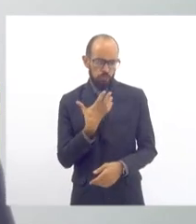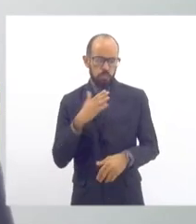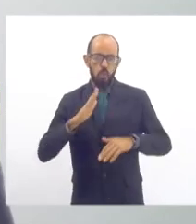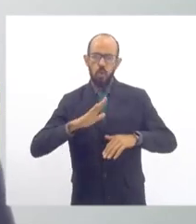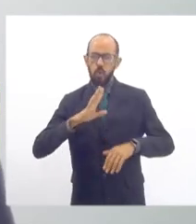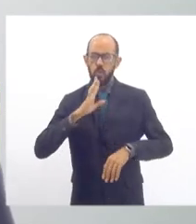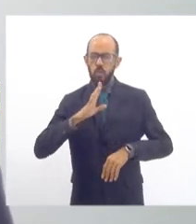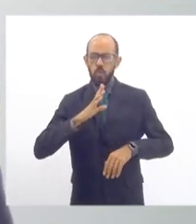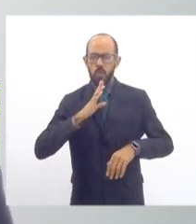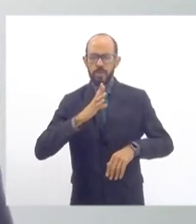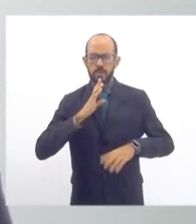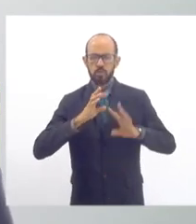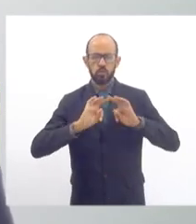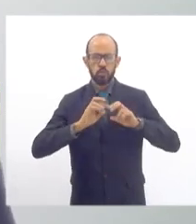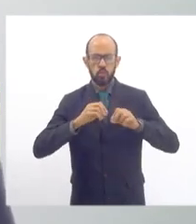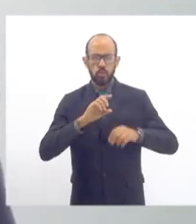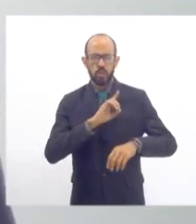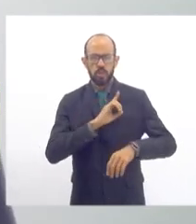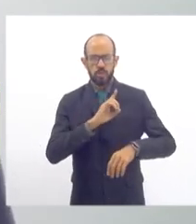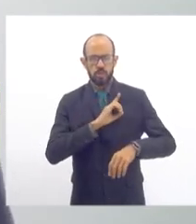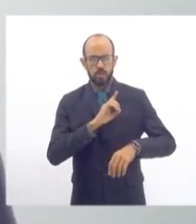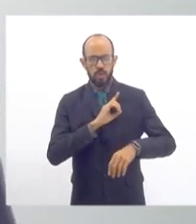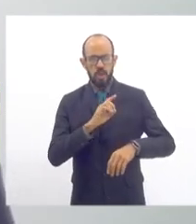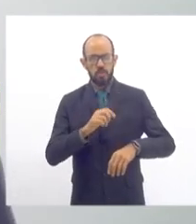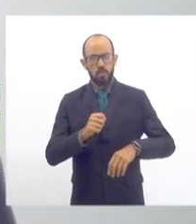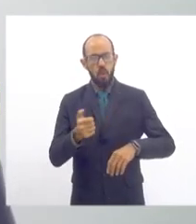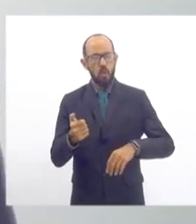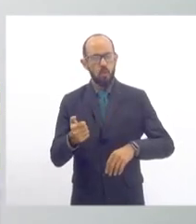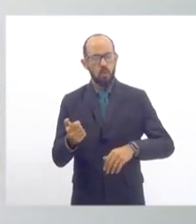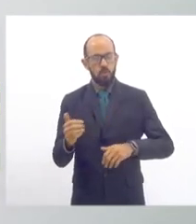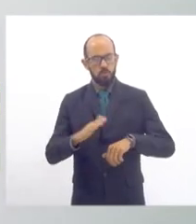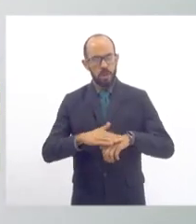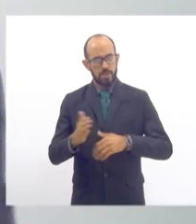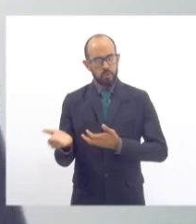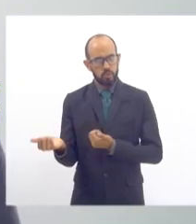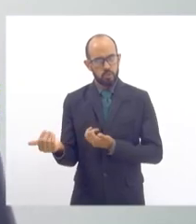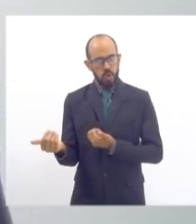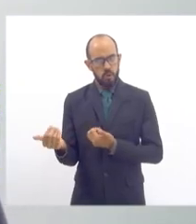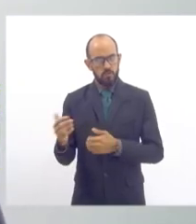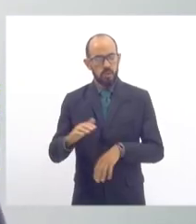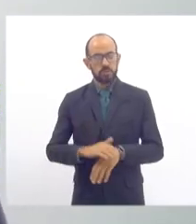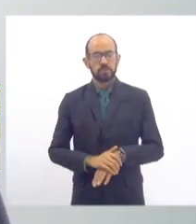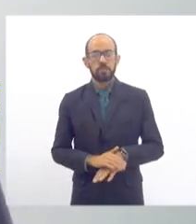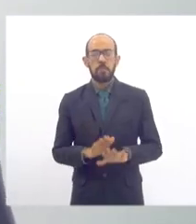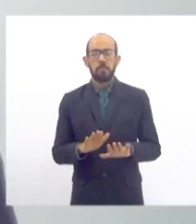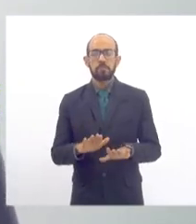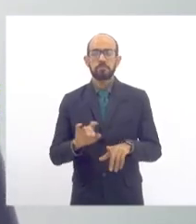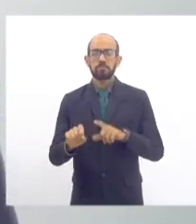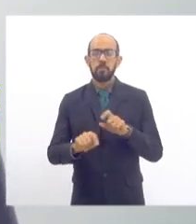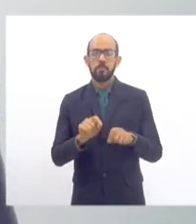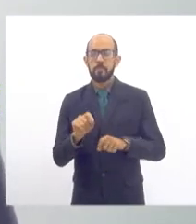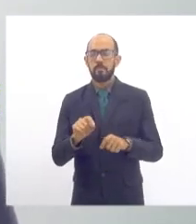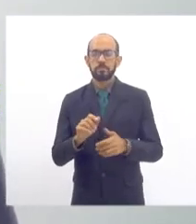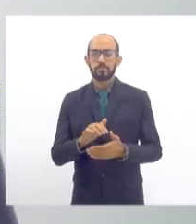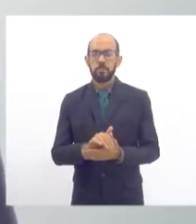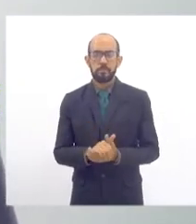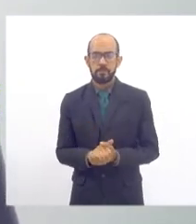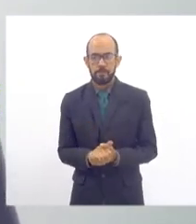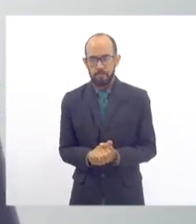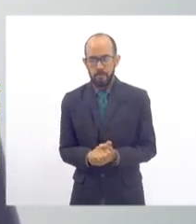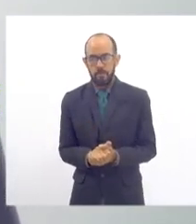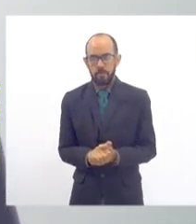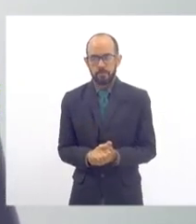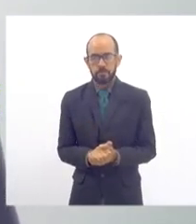do DETRAN, assim como o Gilson, apesar de ser bem mais, um pouco mais novo. Um pouco mais novo que a gente, né, Gilson? Mas, enfim,